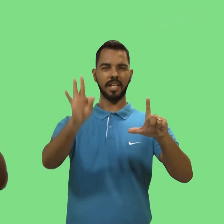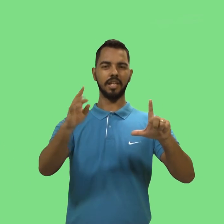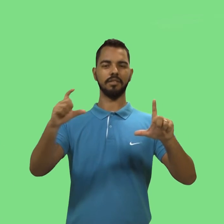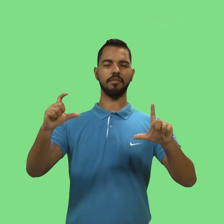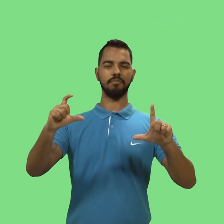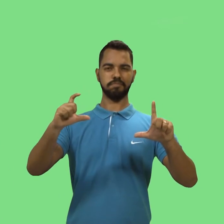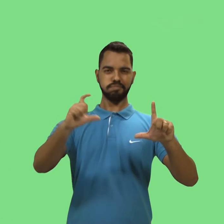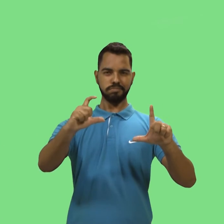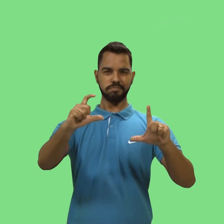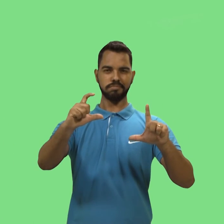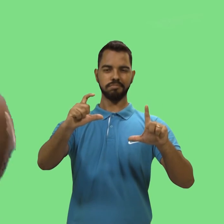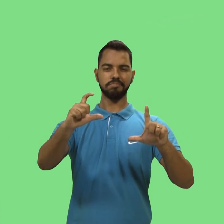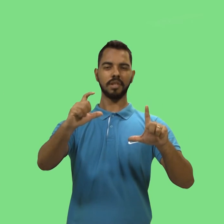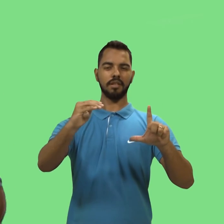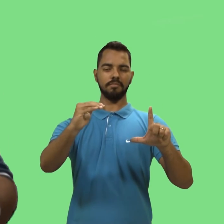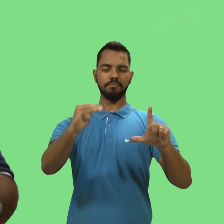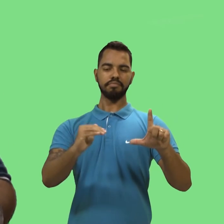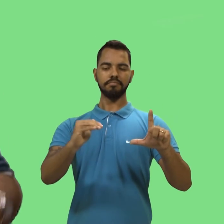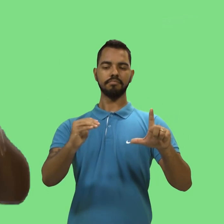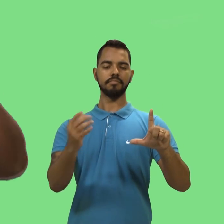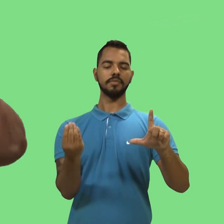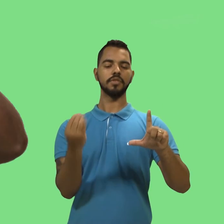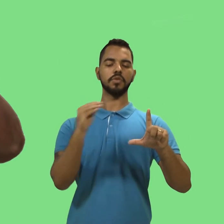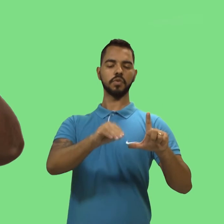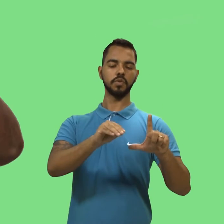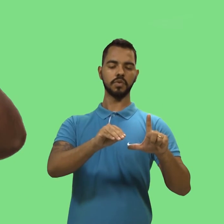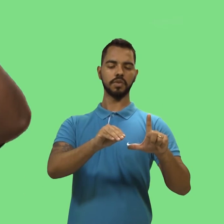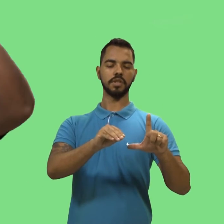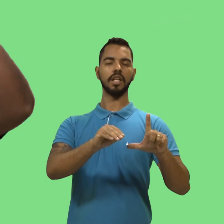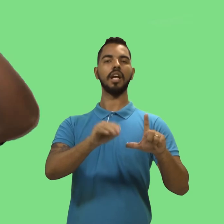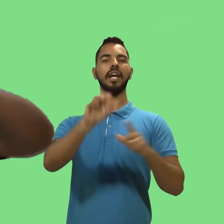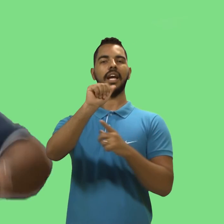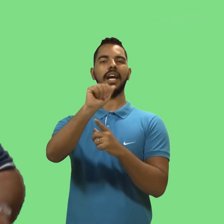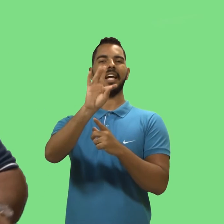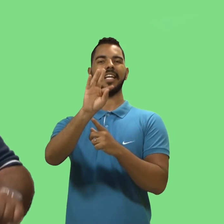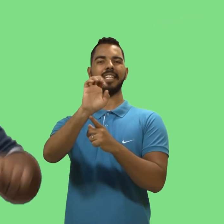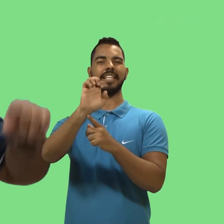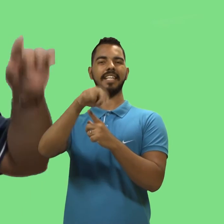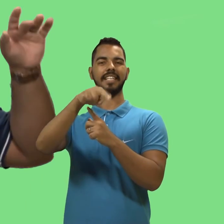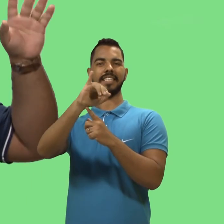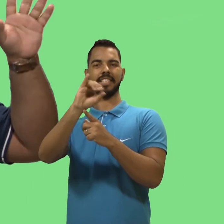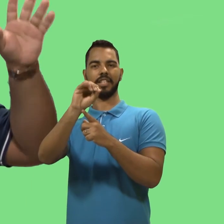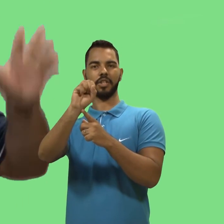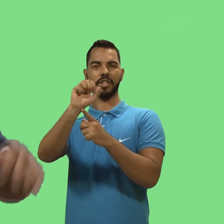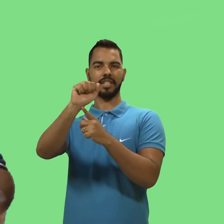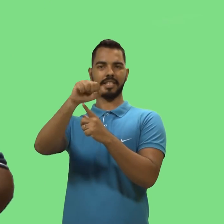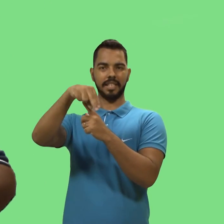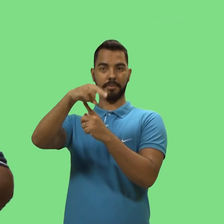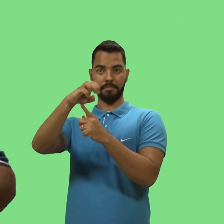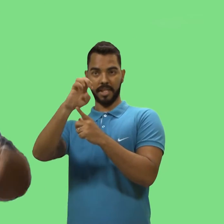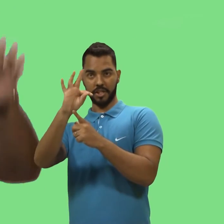como cordialmente, atenciosamente. Evite expressões como sem mais para o